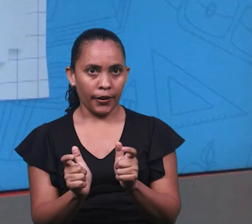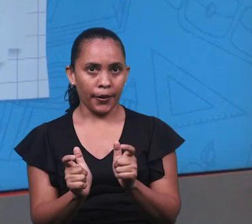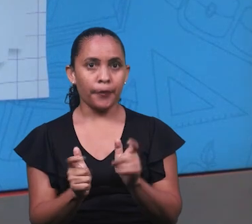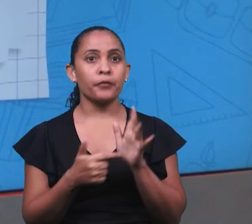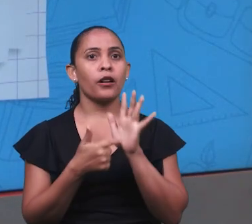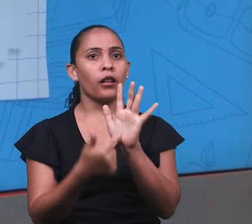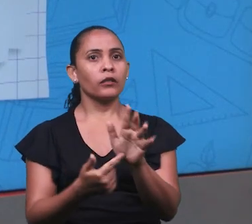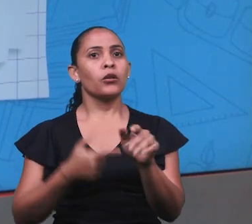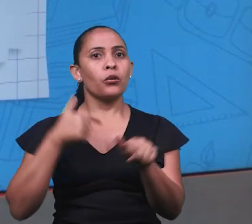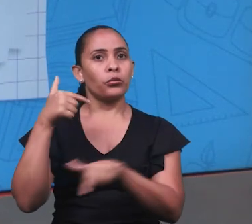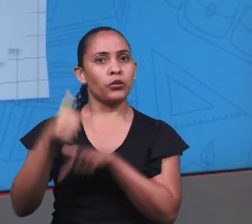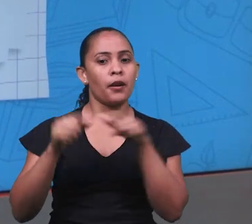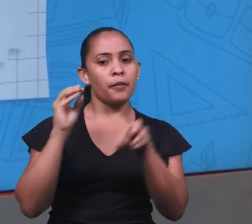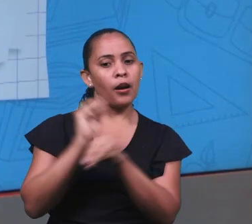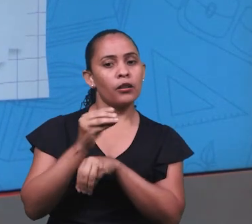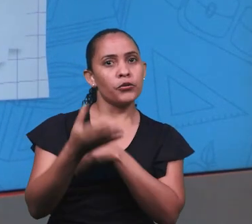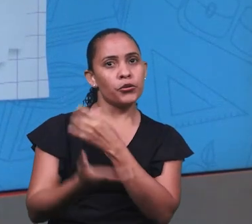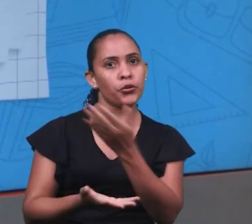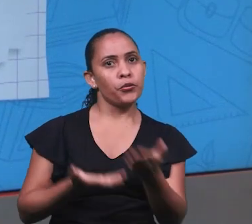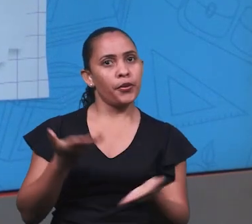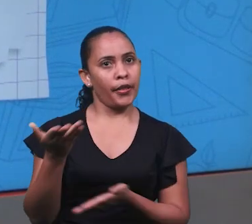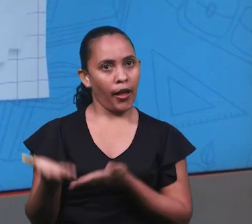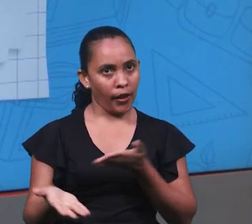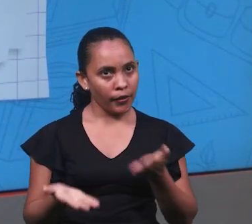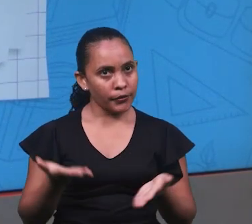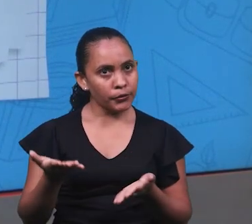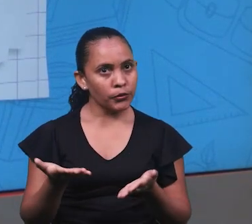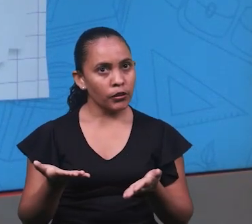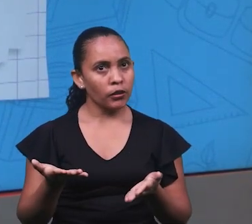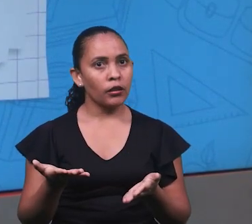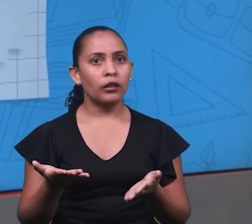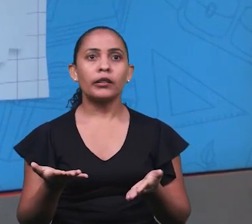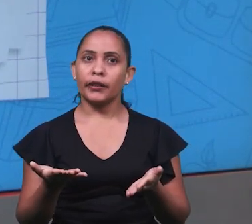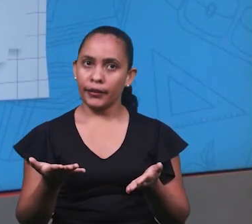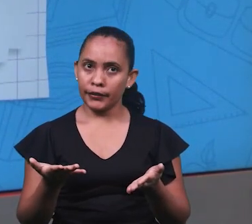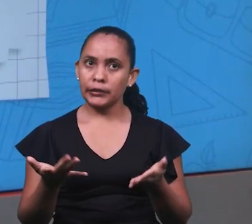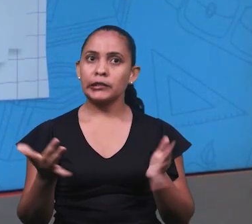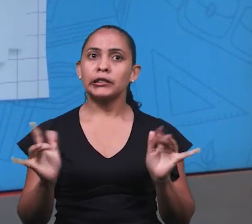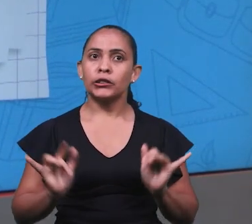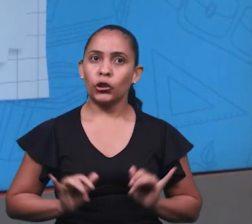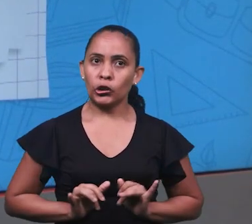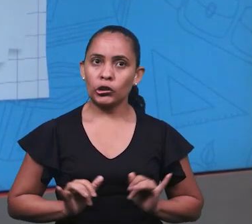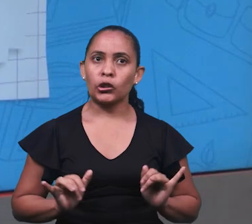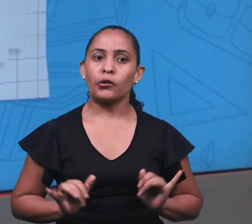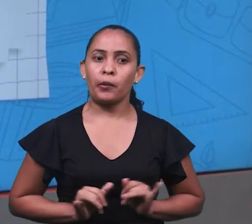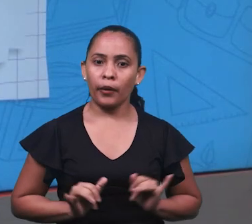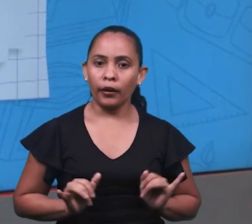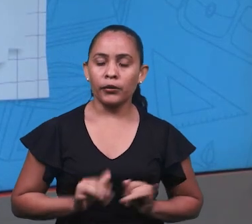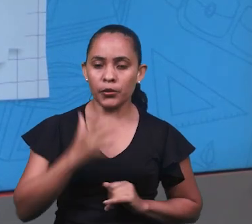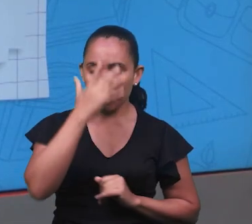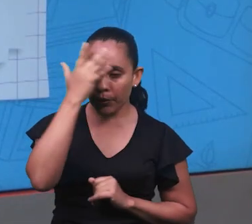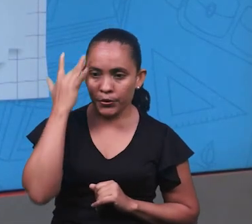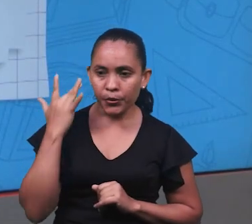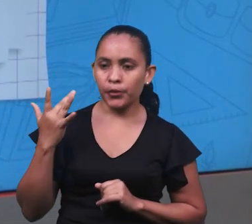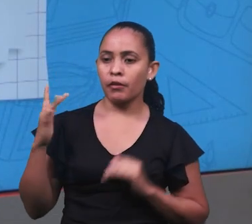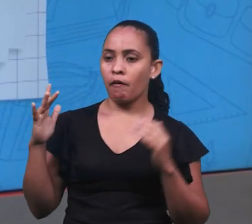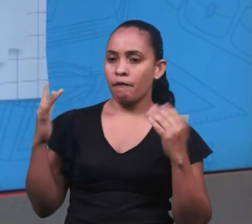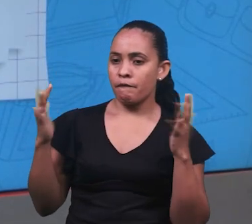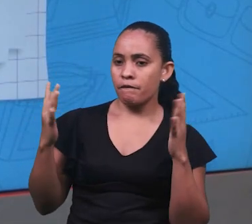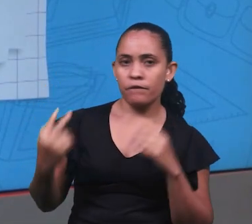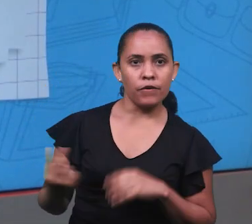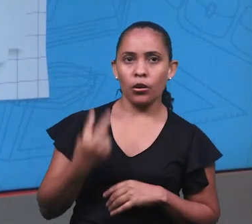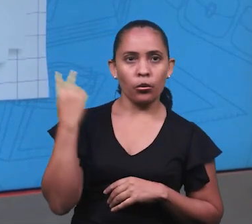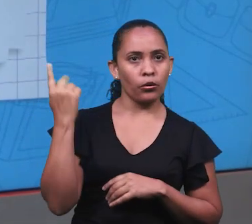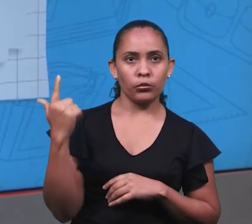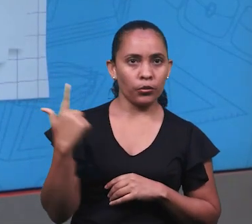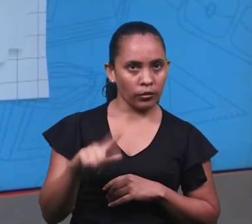que o trabalho de cuidado realizado por ela sofre de invisibilidade. Não tem prestígio, não tem reconhecimento,